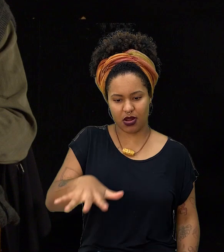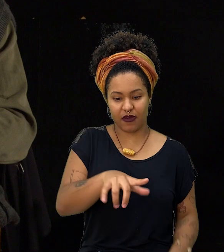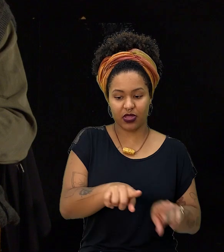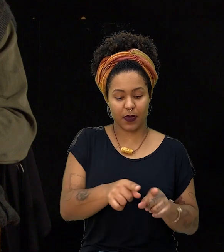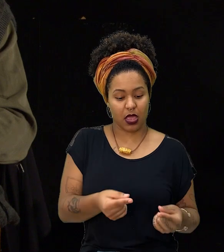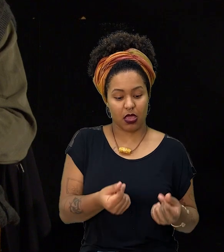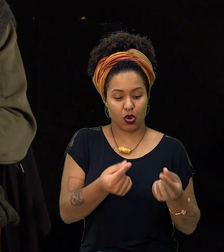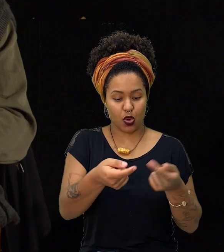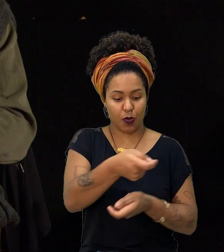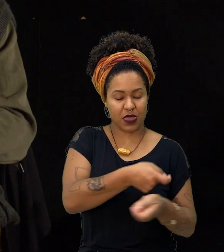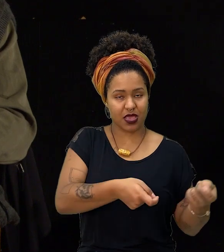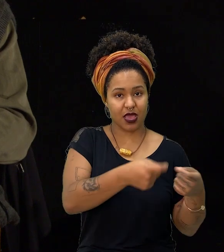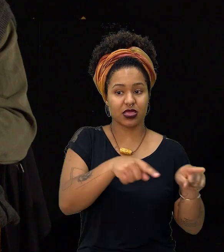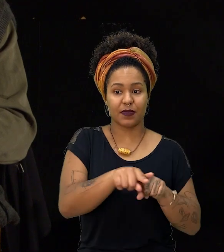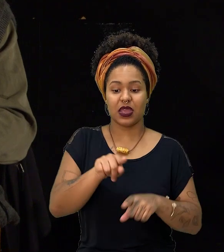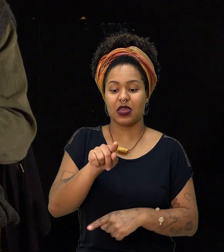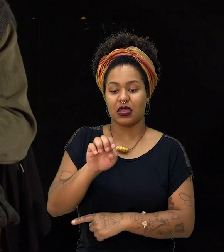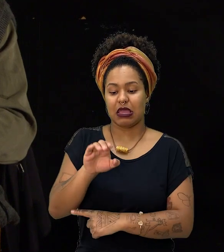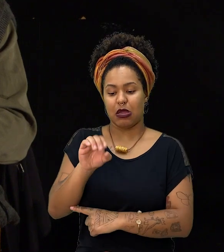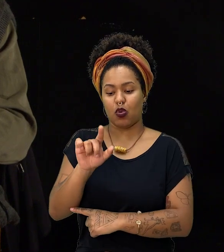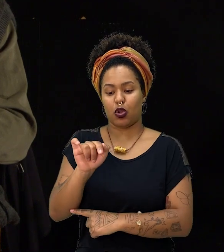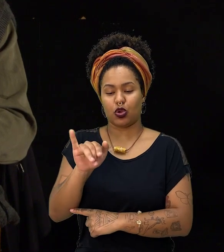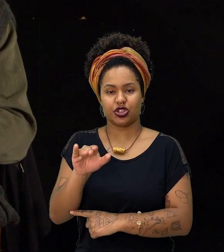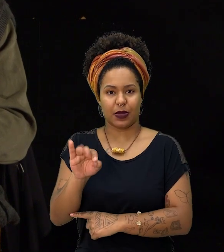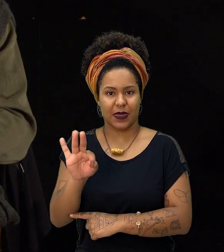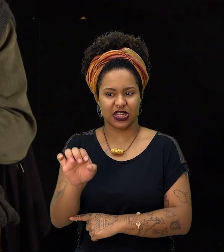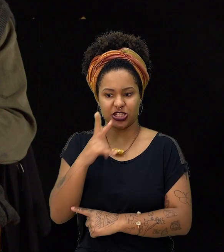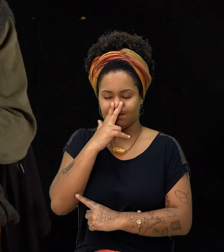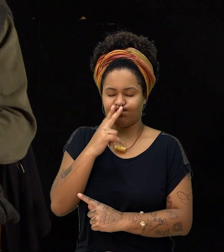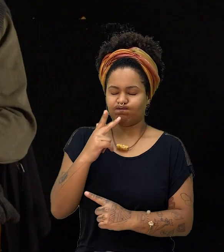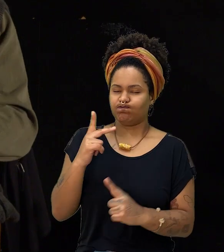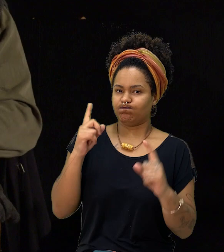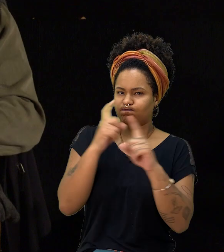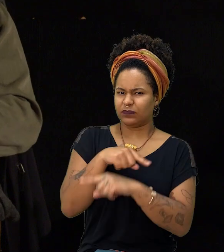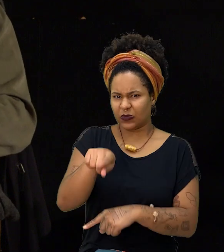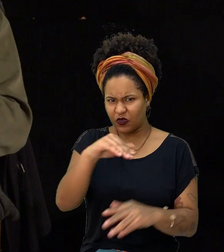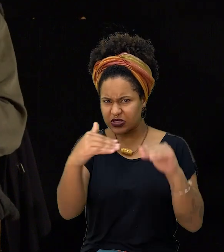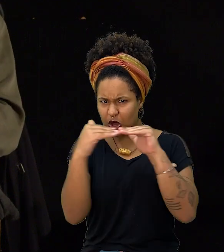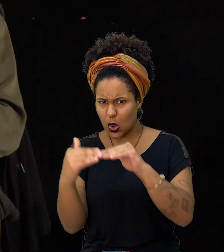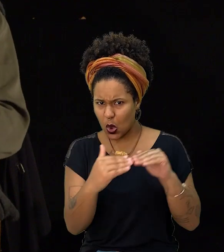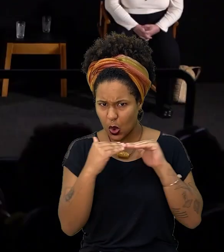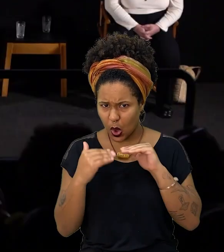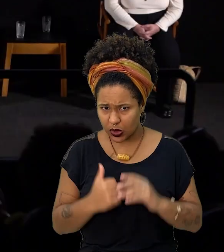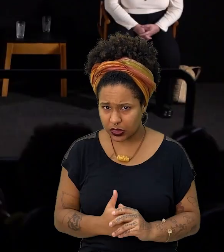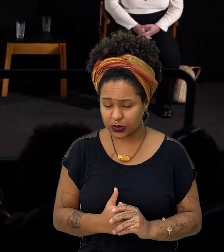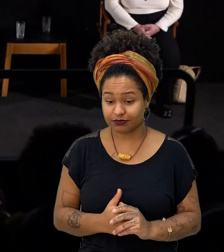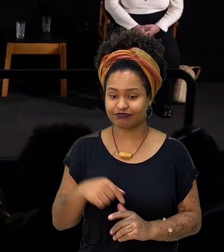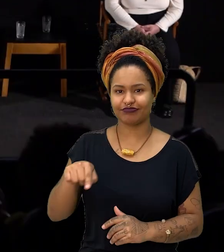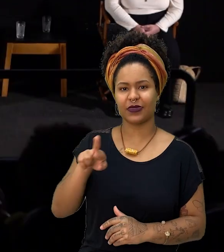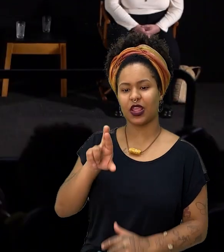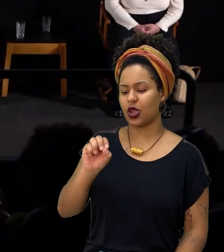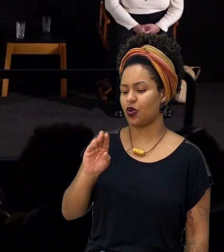economicamente, ecologicamente estreita. Vocês concordam? Eu acho que o Roberto, se ele